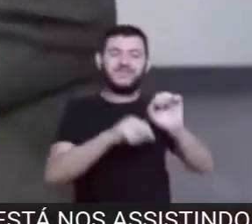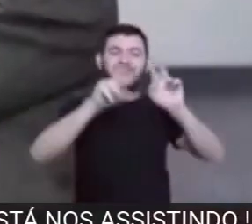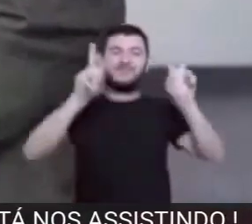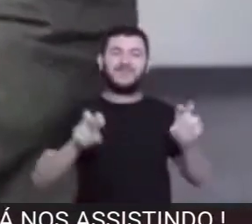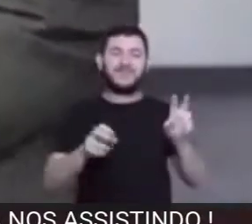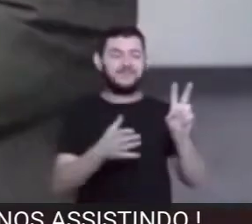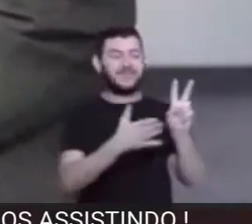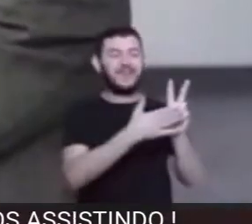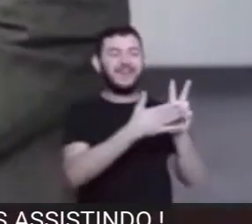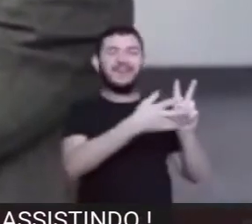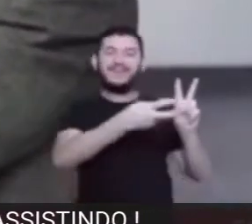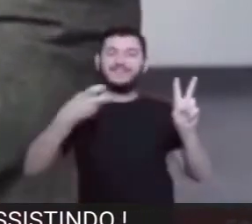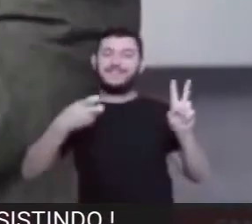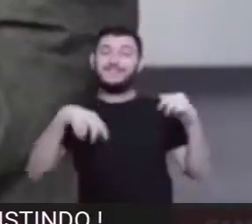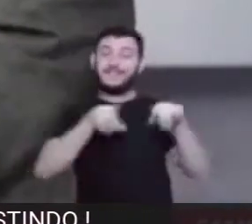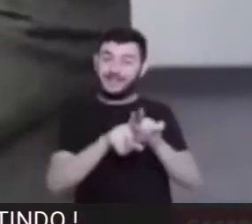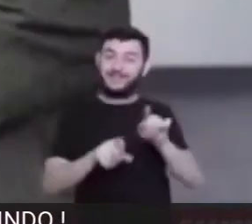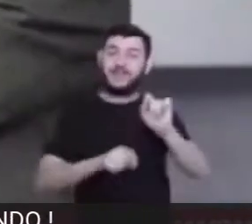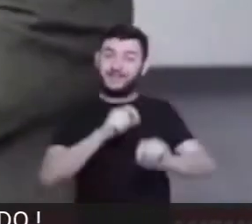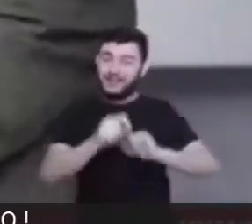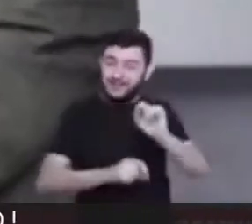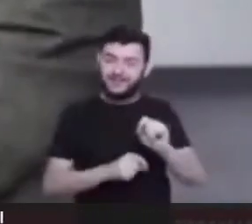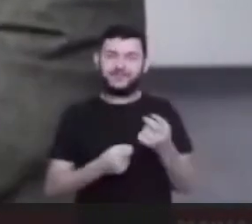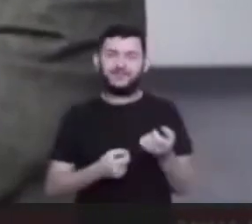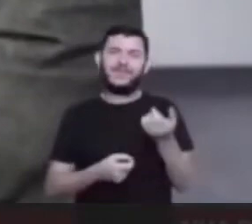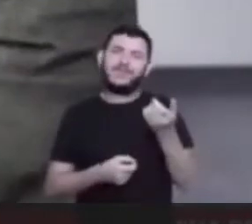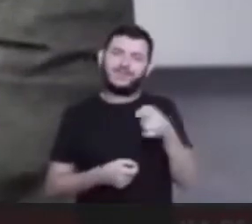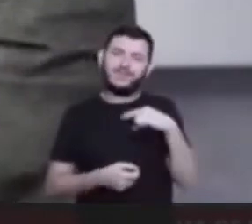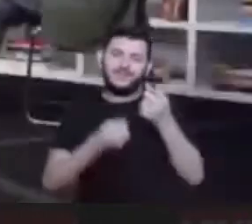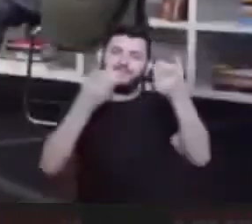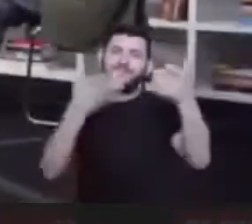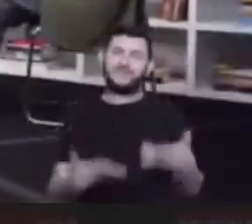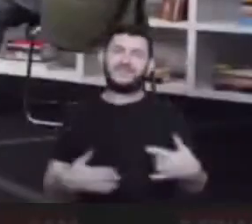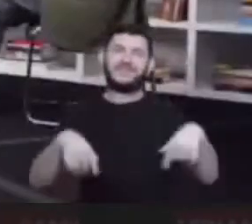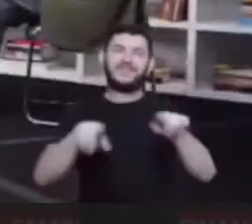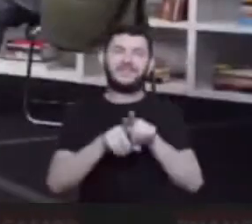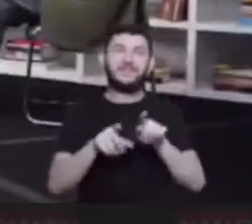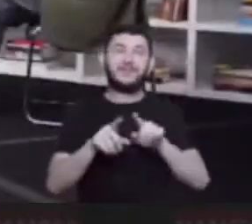presente, que o senhor tratou, a gente vai falar um pouco dela, mas eu queria que antes a gente passasse esse vídeo.